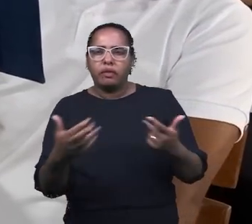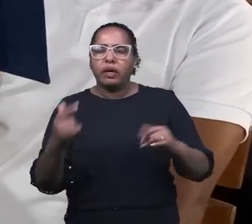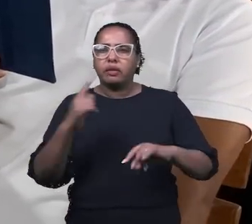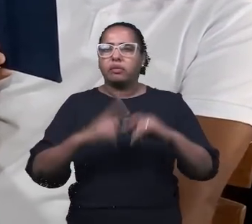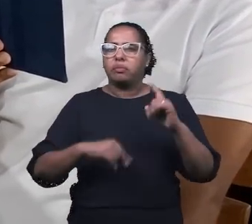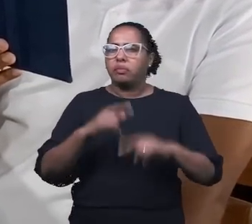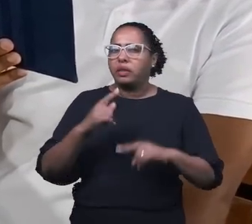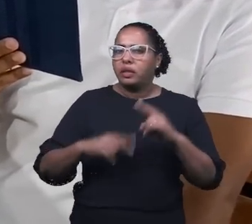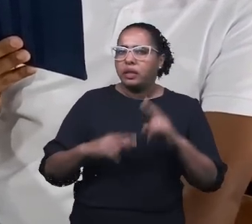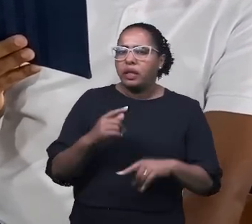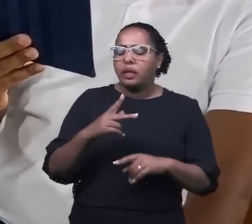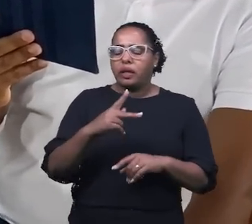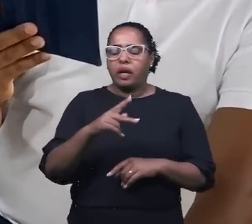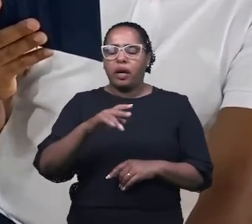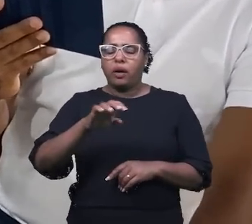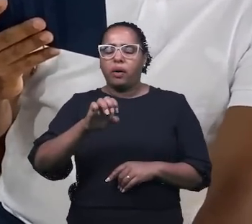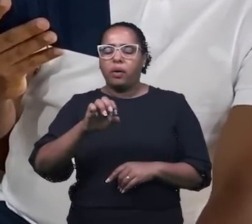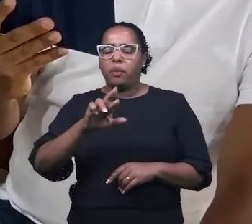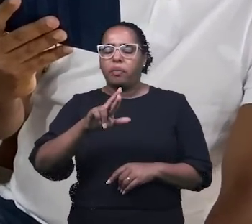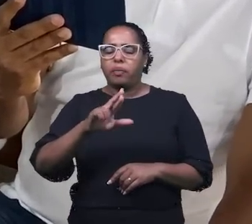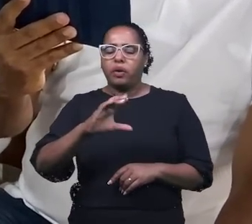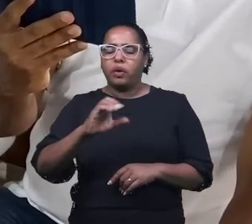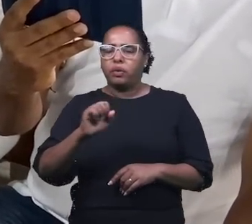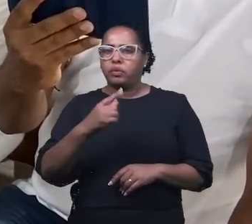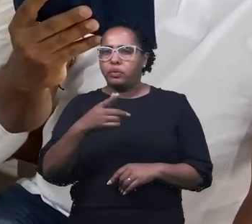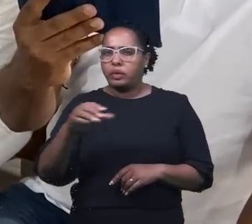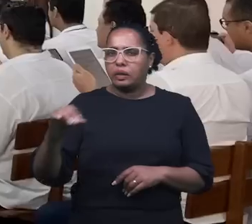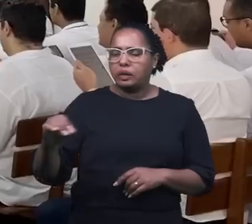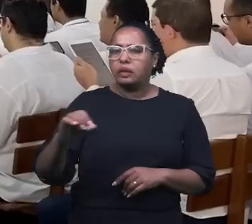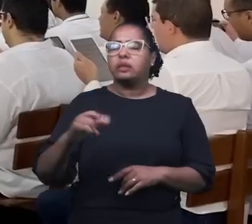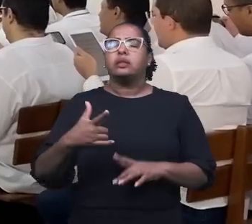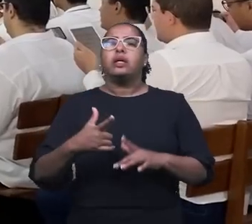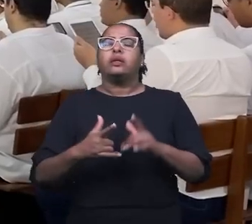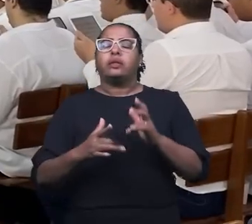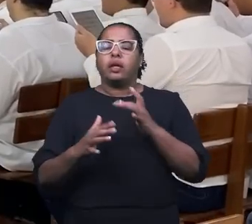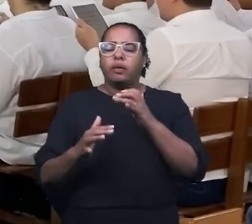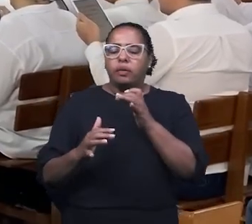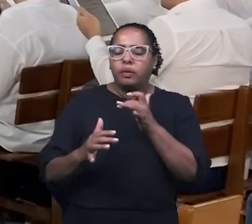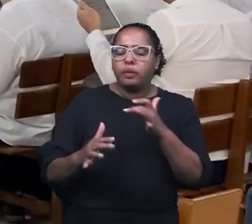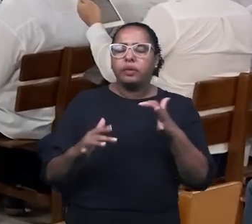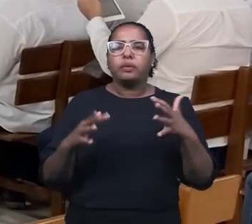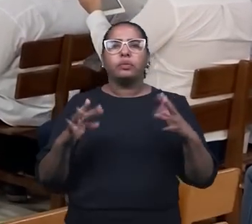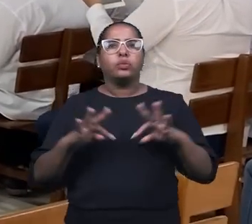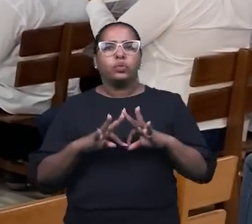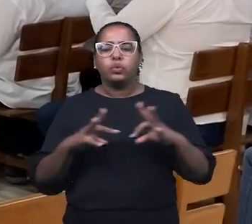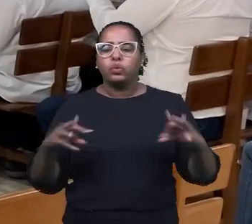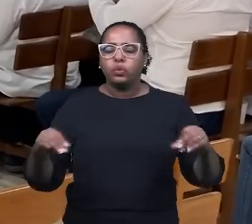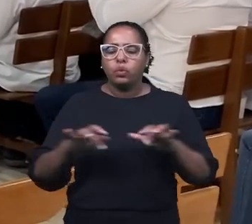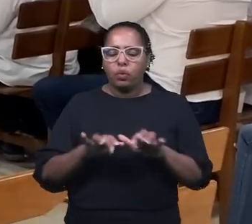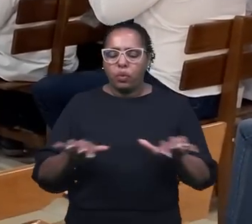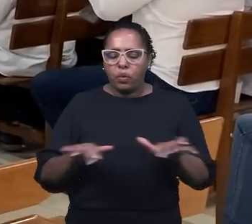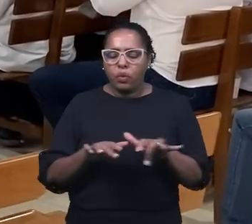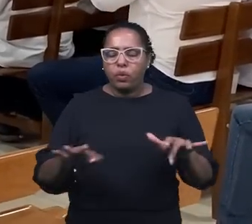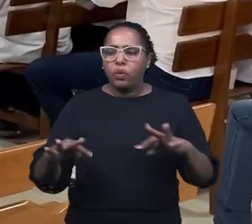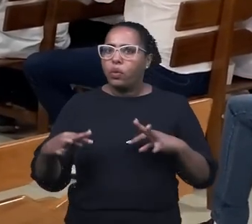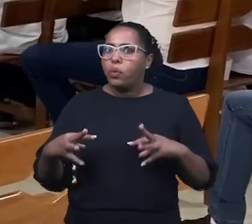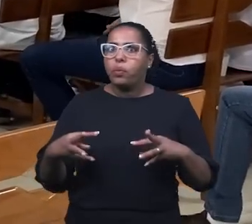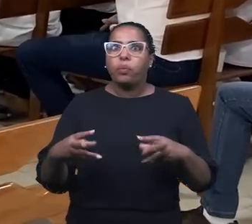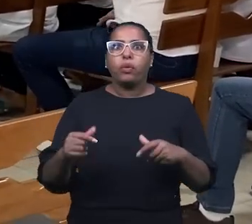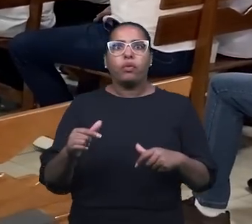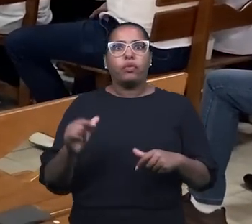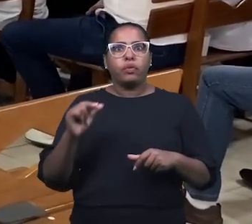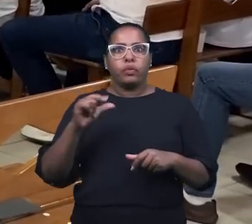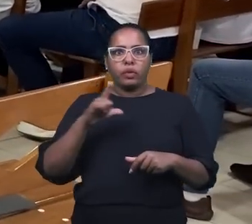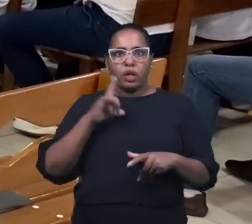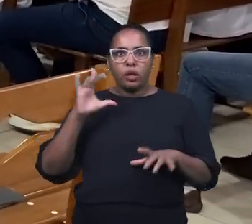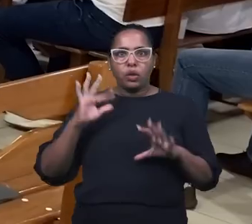tem percussão, né? Enfim, você tem os instrumentos eletrônicos. Esse povo, nós temos todo